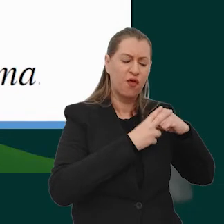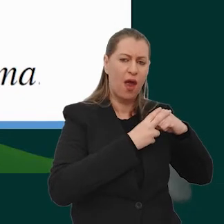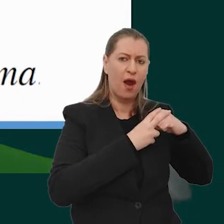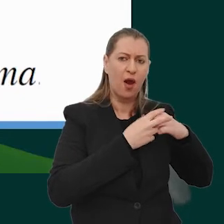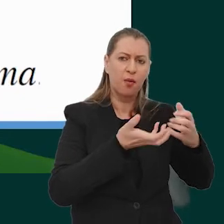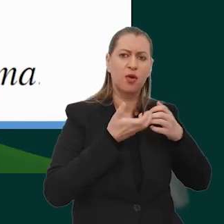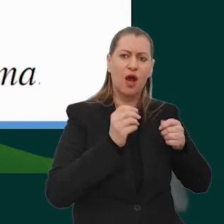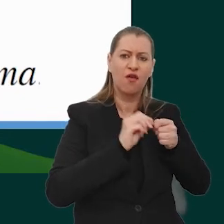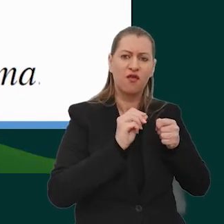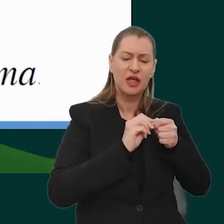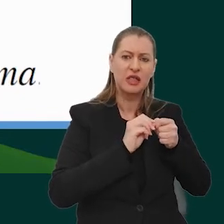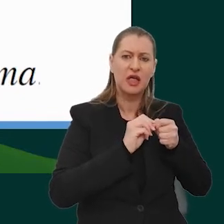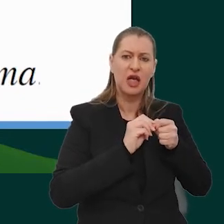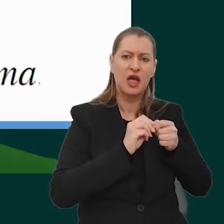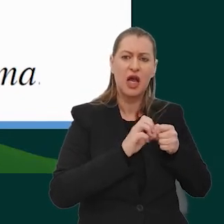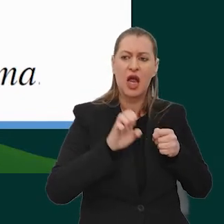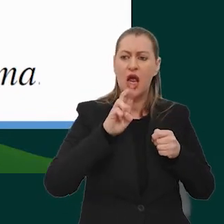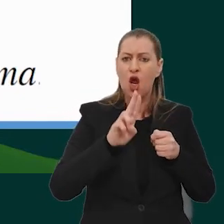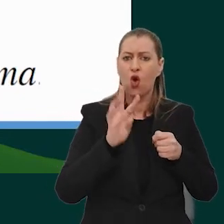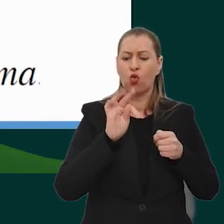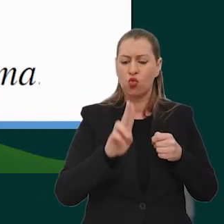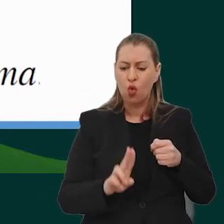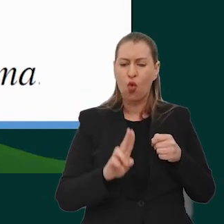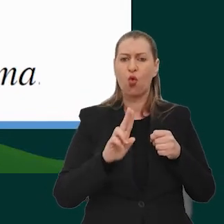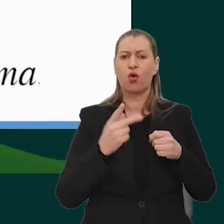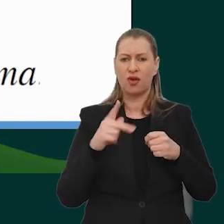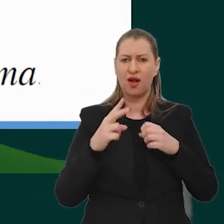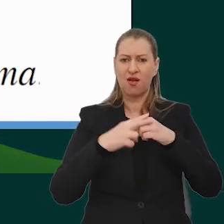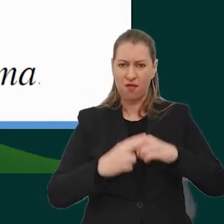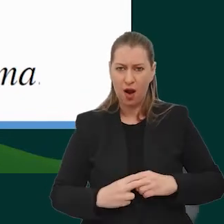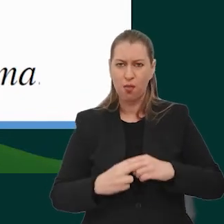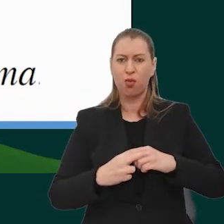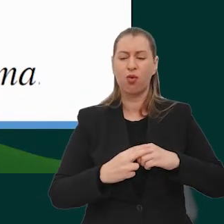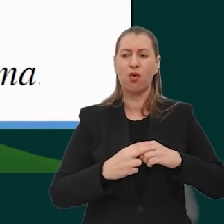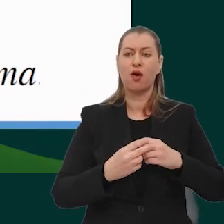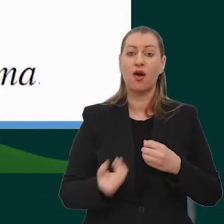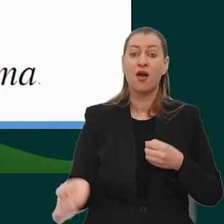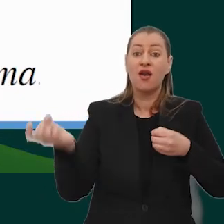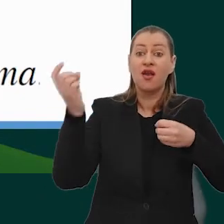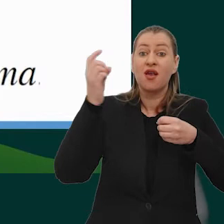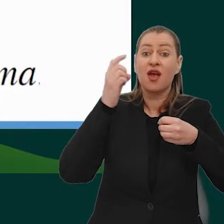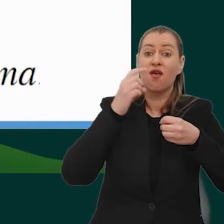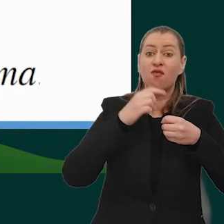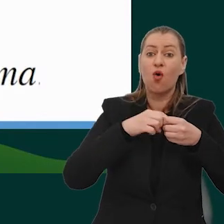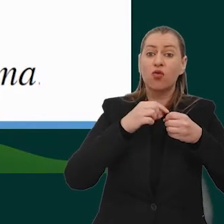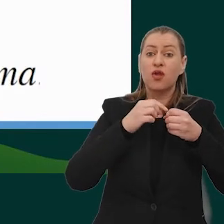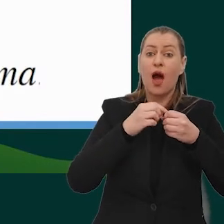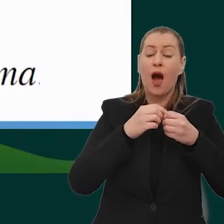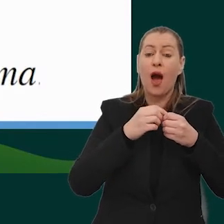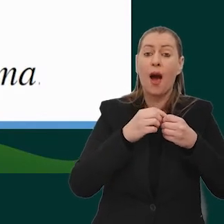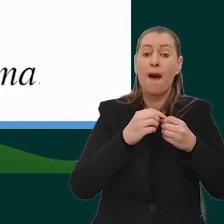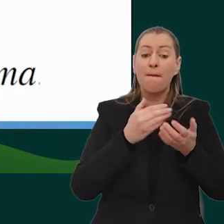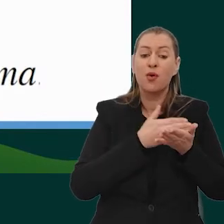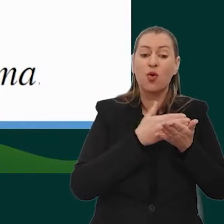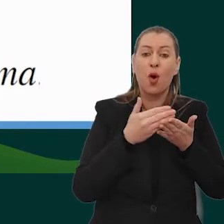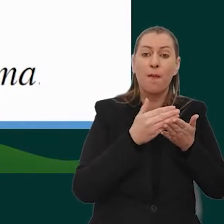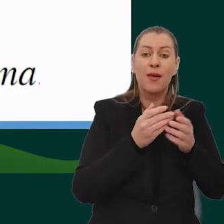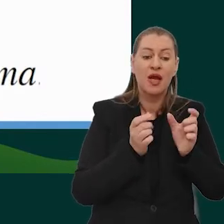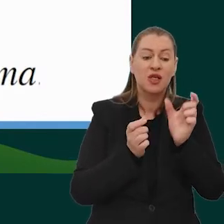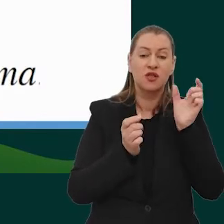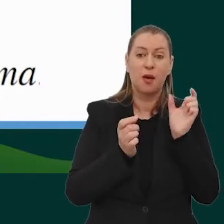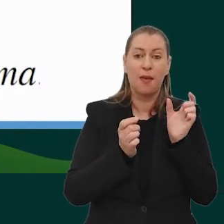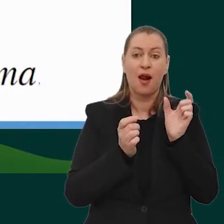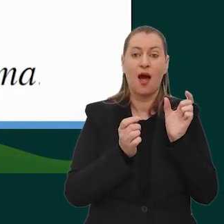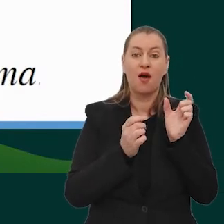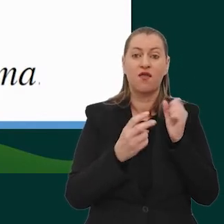vocês conjugassem ele, e daí do nada vocês quisessem voltar para o infinitivo dele. Vocês têm uma palavra cerne, que é de onde veio,